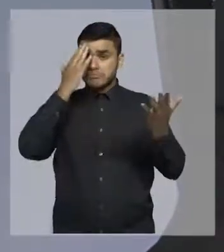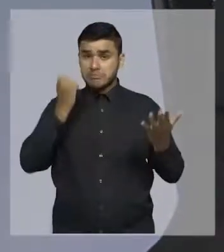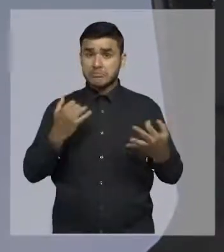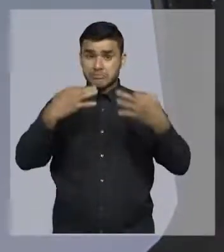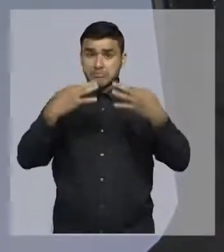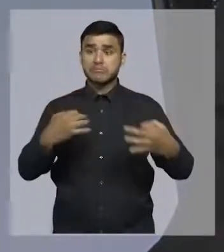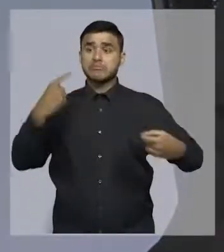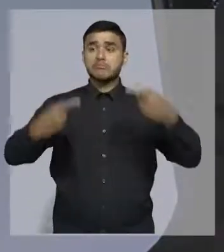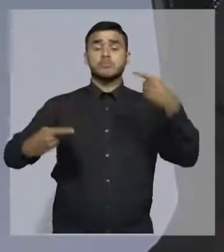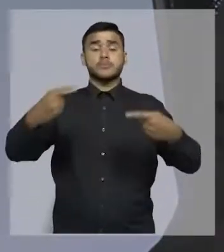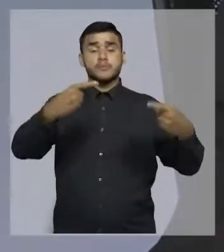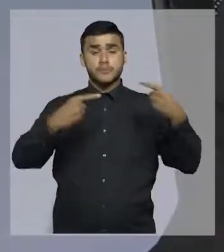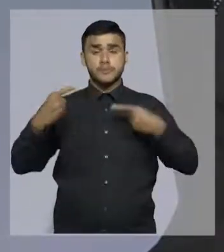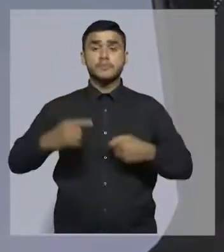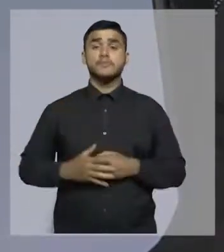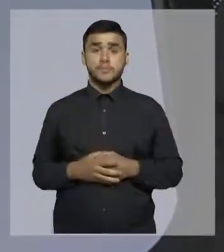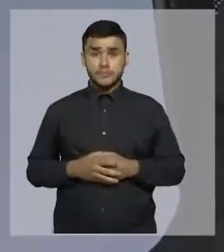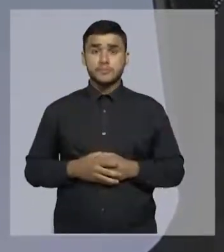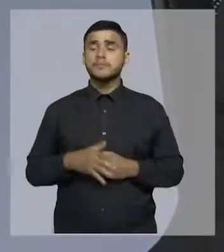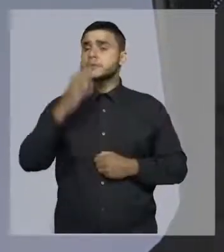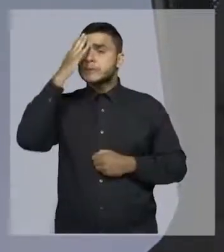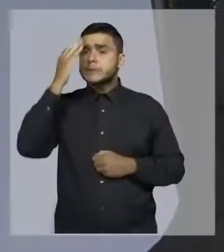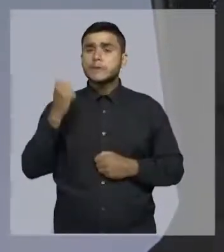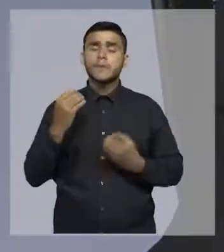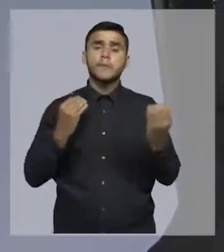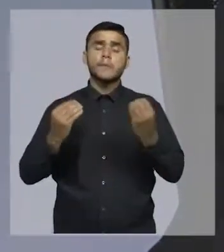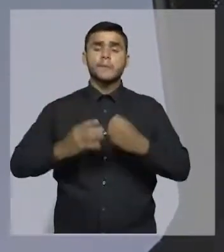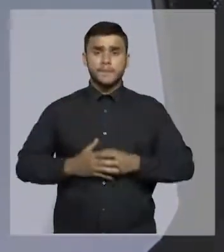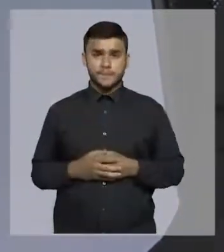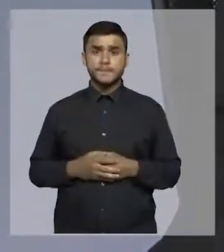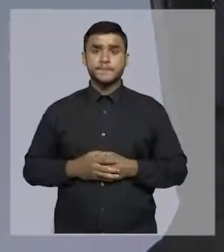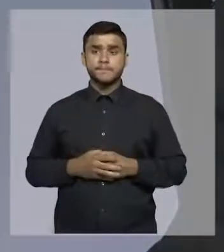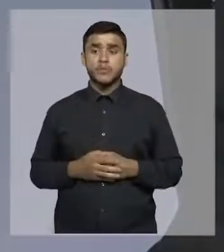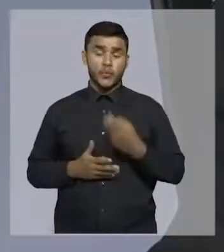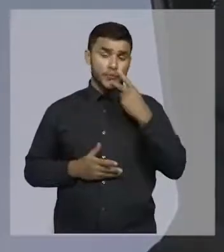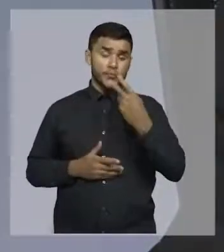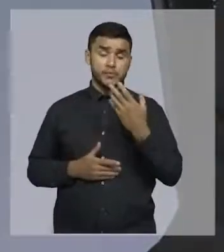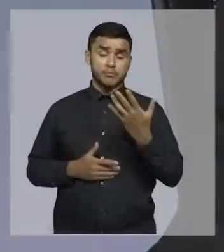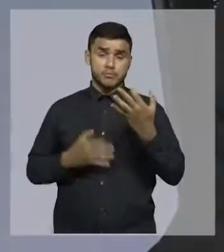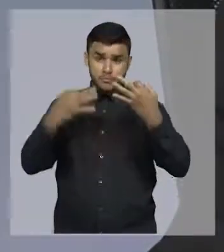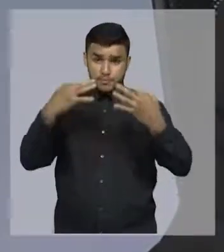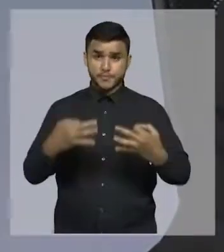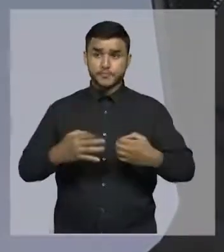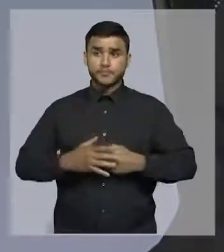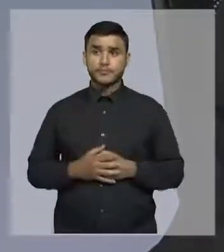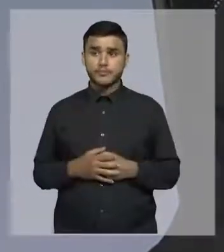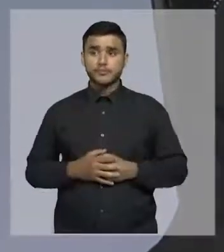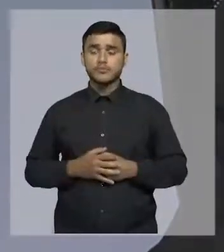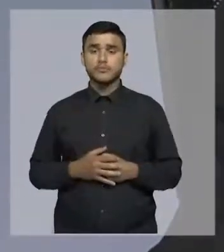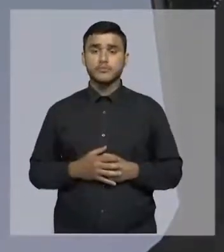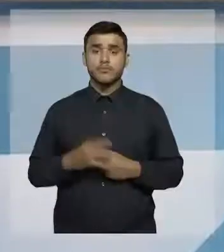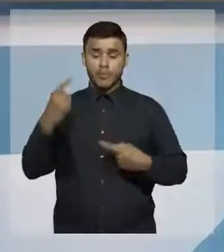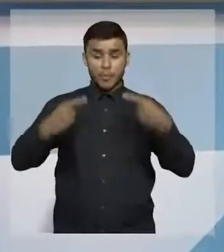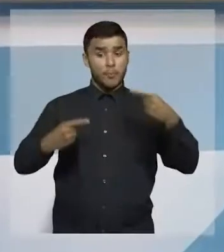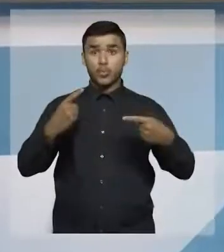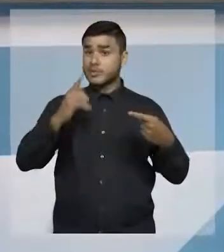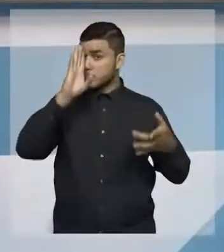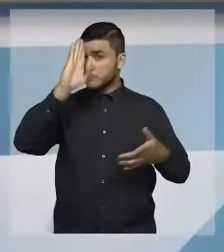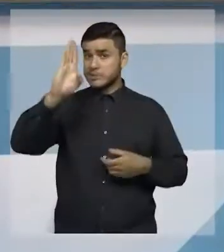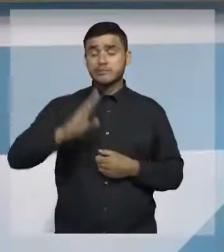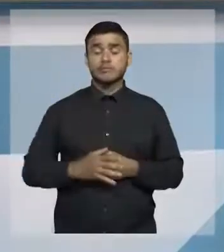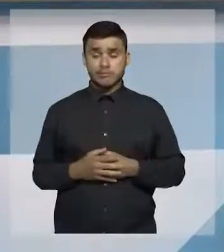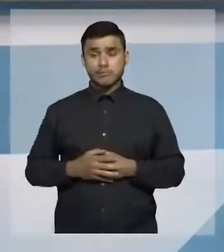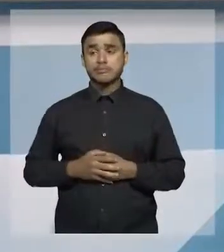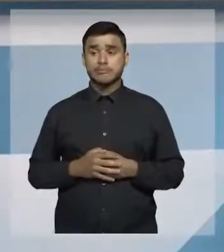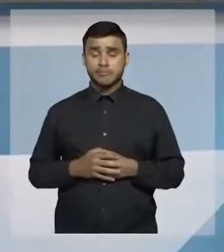político, no sentido correto da palavra política. Essa que é a realidade. É o cerne da questão. Aliás, é o cerne da questão. Já que